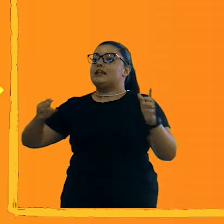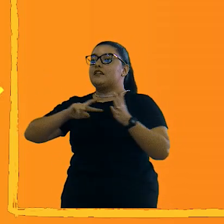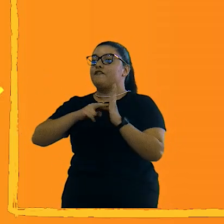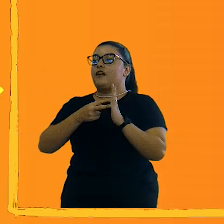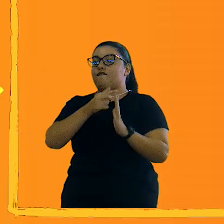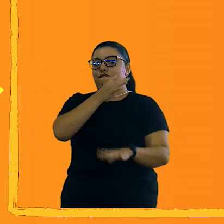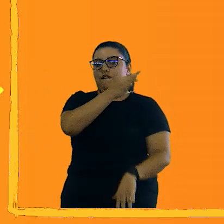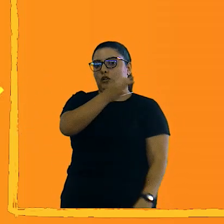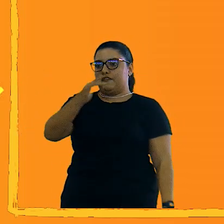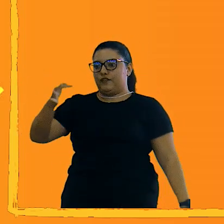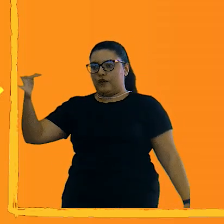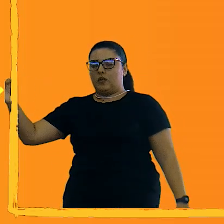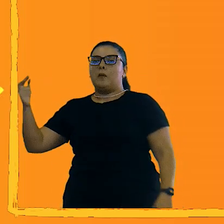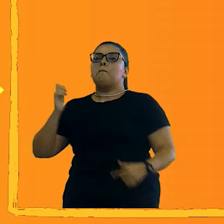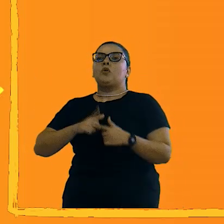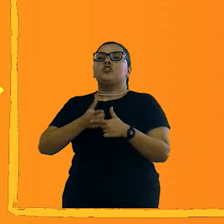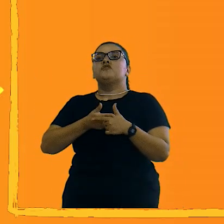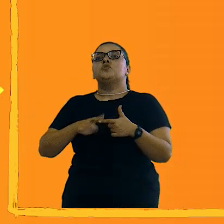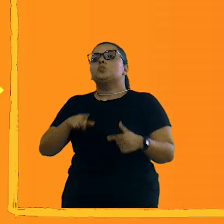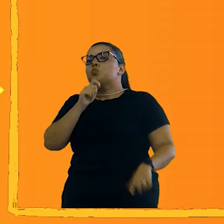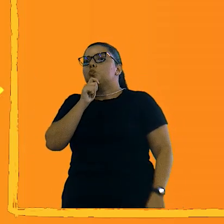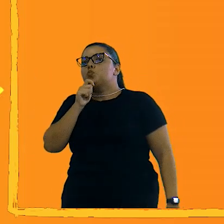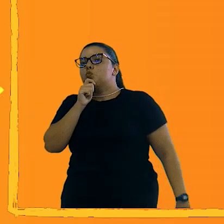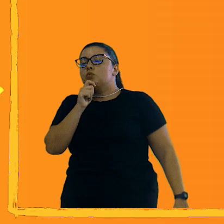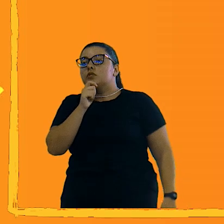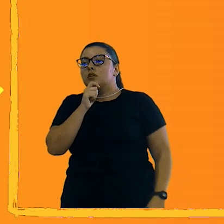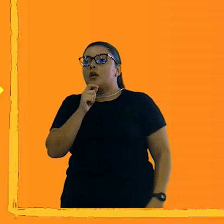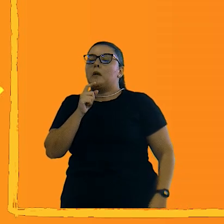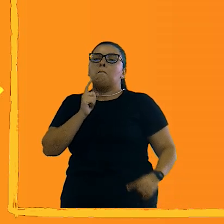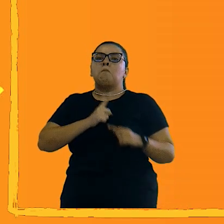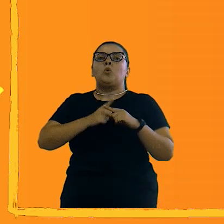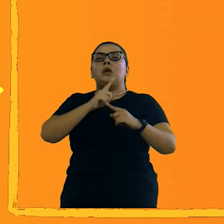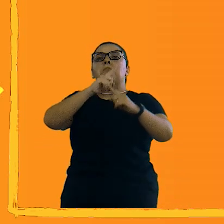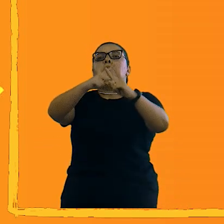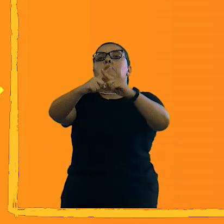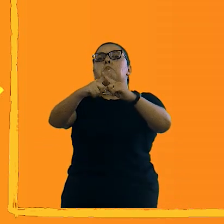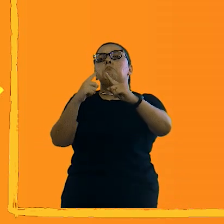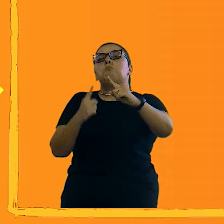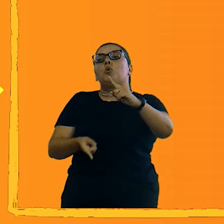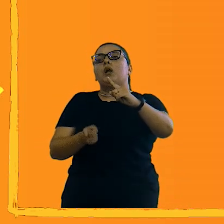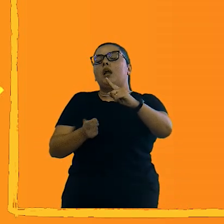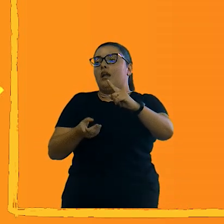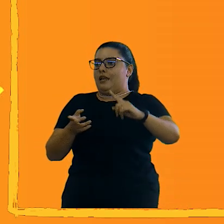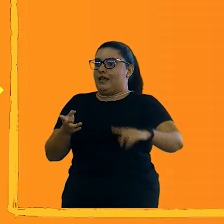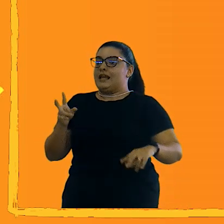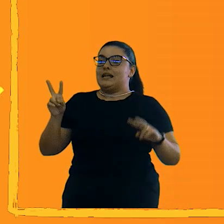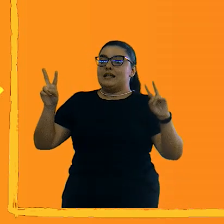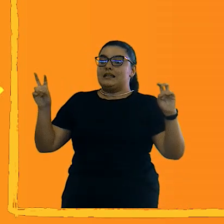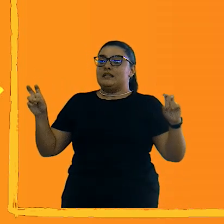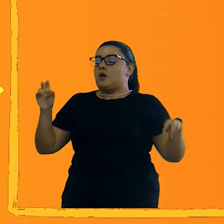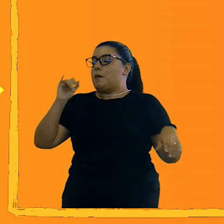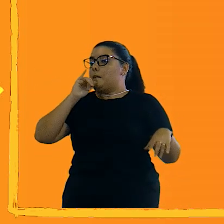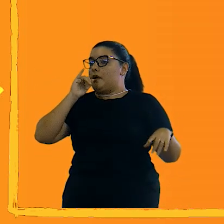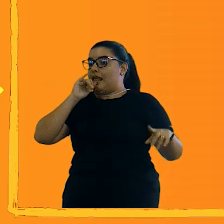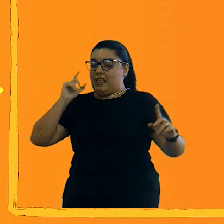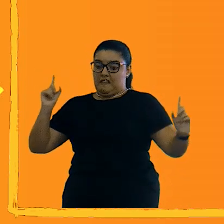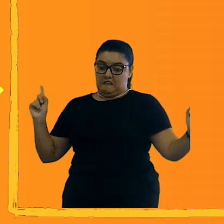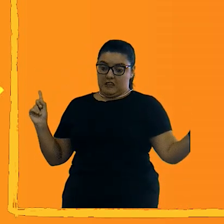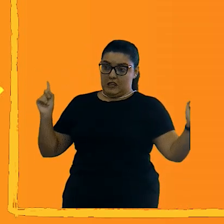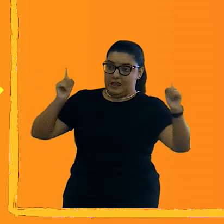Por agora não dividindo agora multiplicando quando eu falo de grandezas